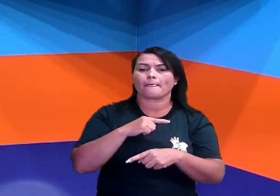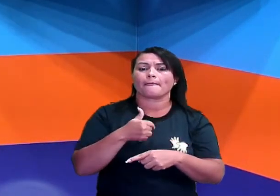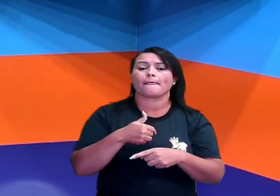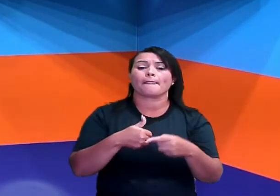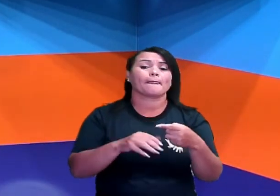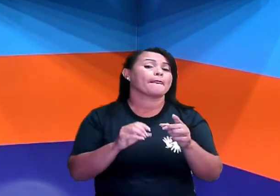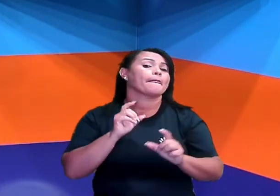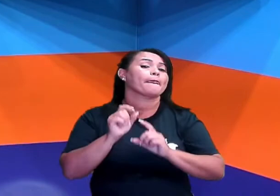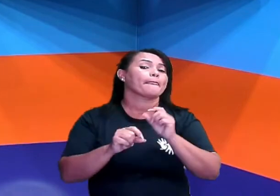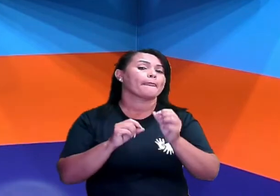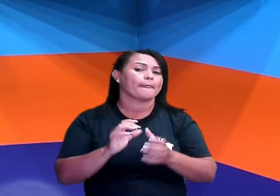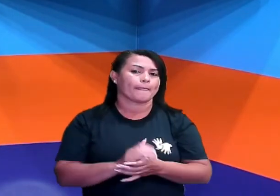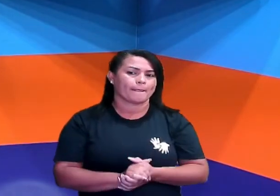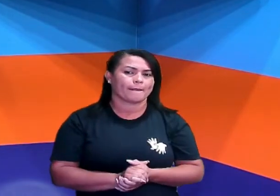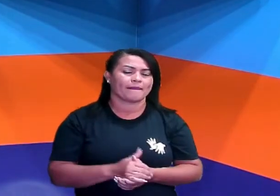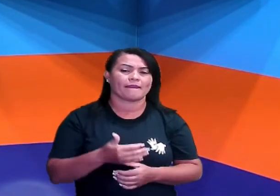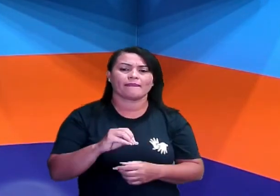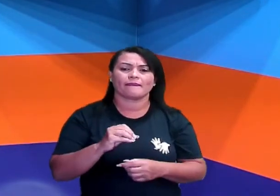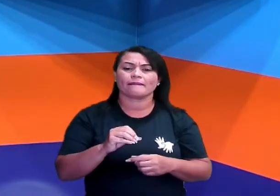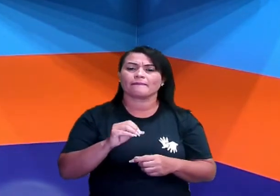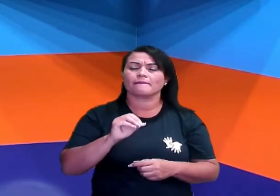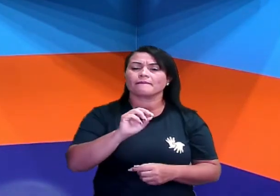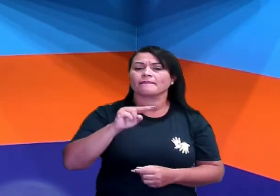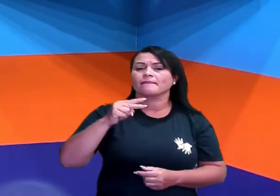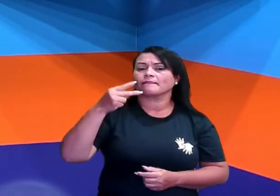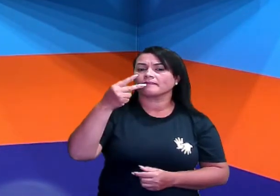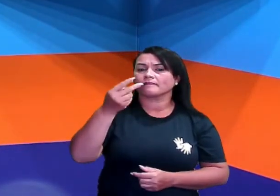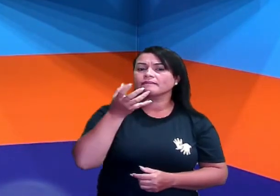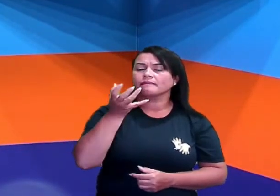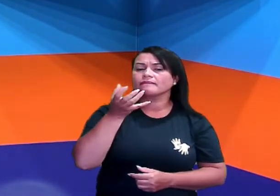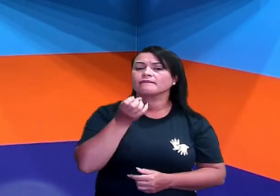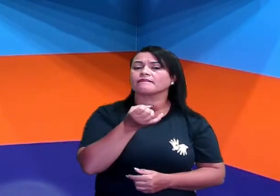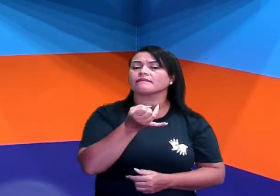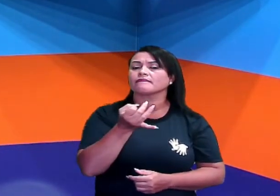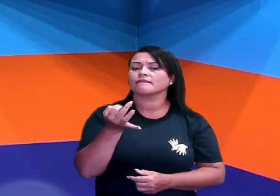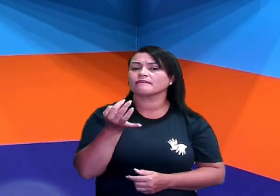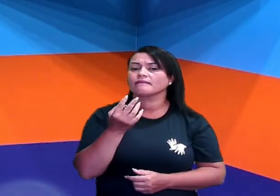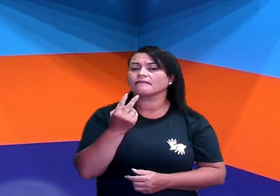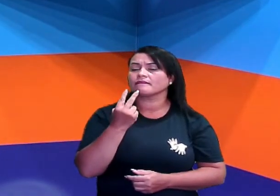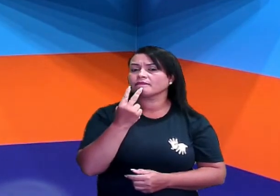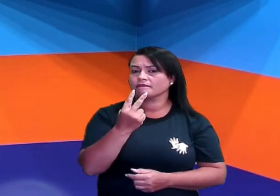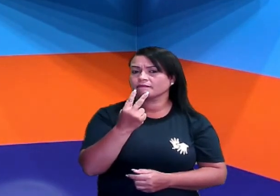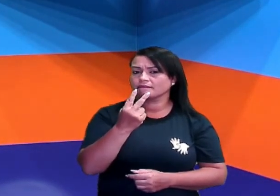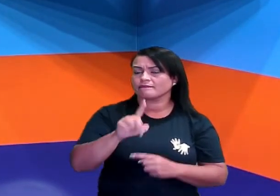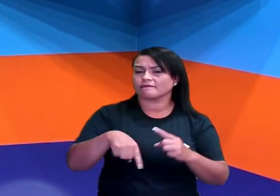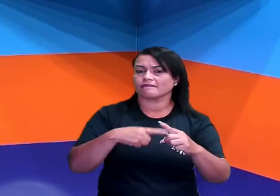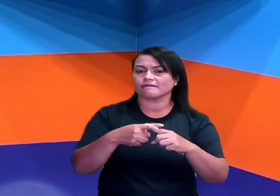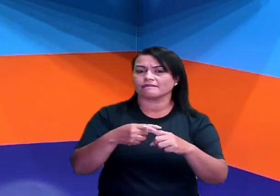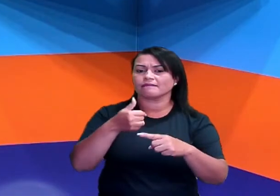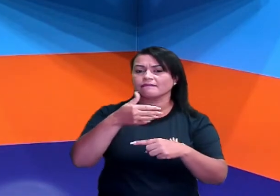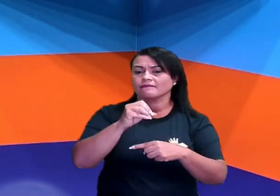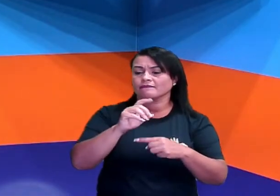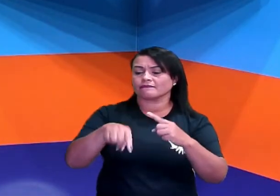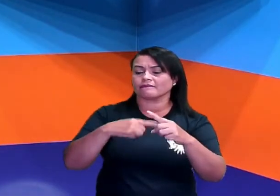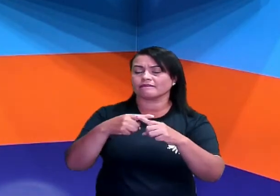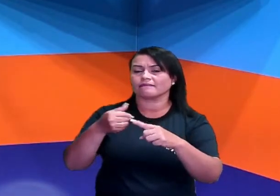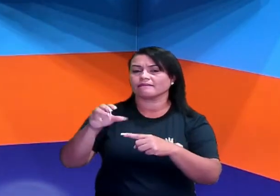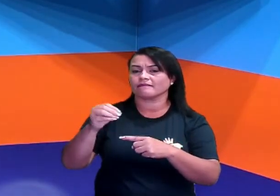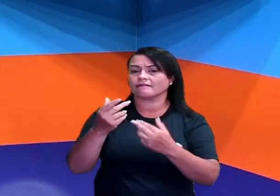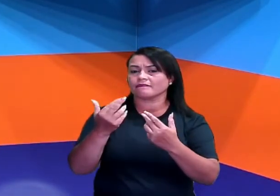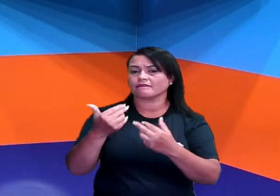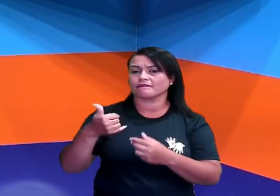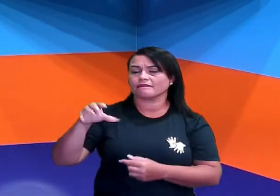quem? 10 elevado a 2 é quanto? Eu vou querer 10 quantas vezes? 2 vezes. Então, 10 vezes 10 é igual a quanto? A